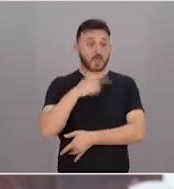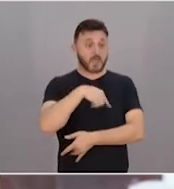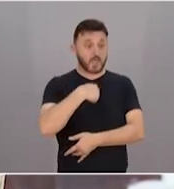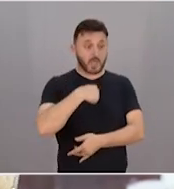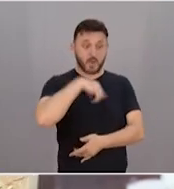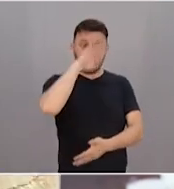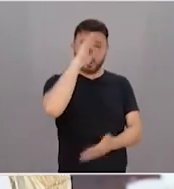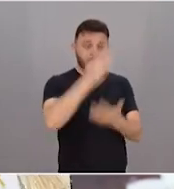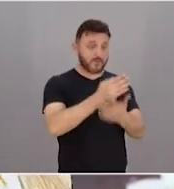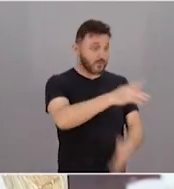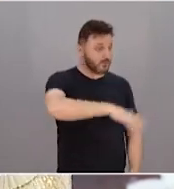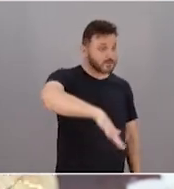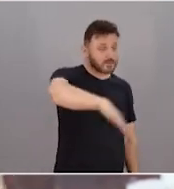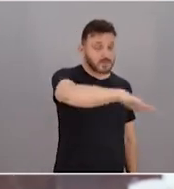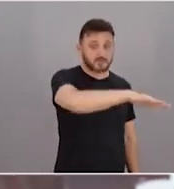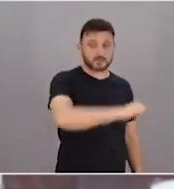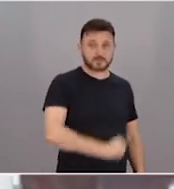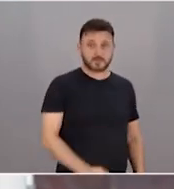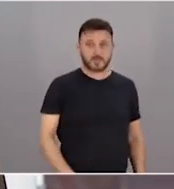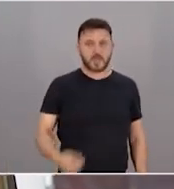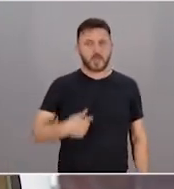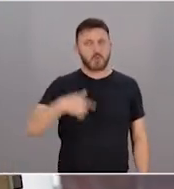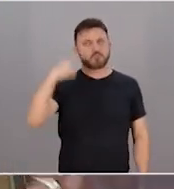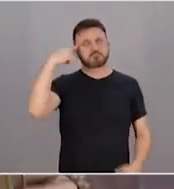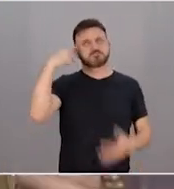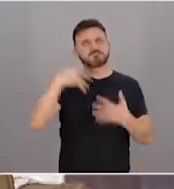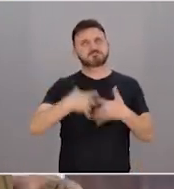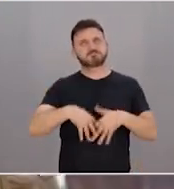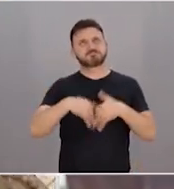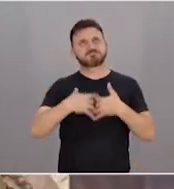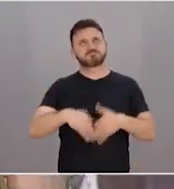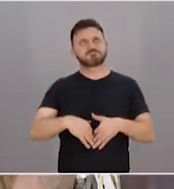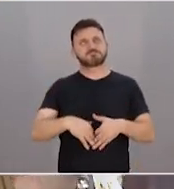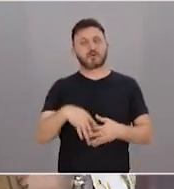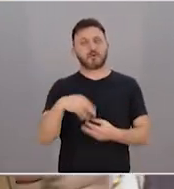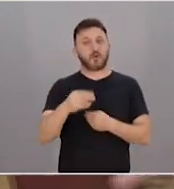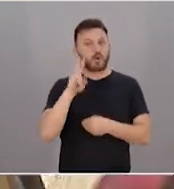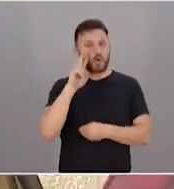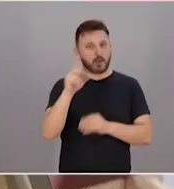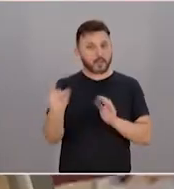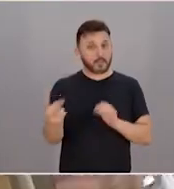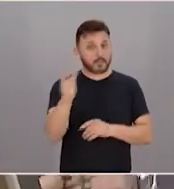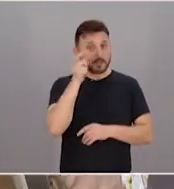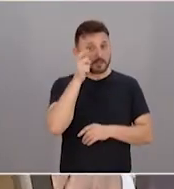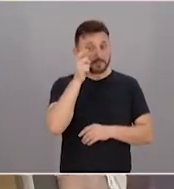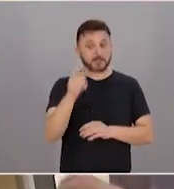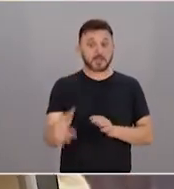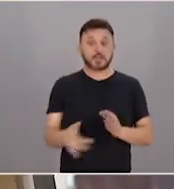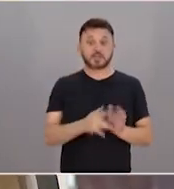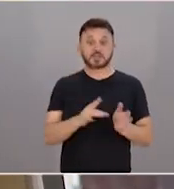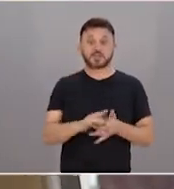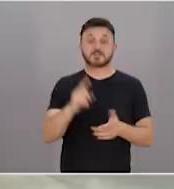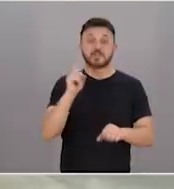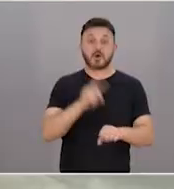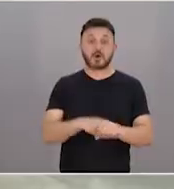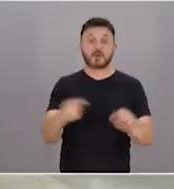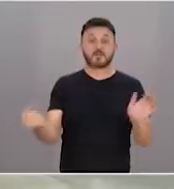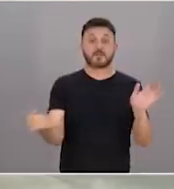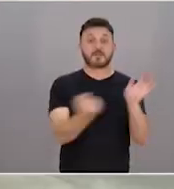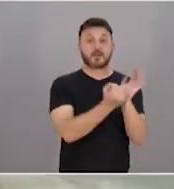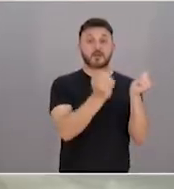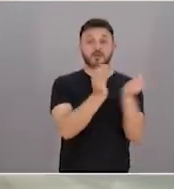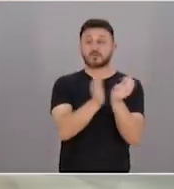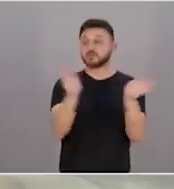vocês. Olha que interessante, eu estava refletindo. Veja que interessante, Jesus, na hora da cruz, cadê